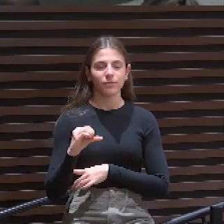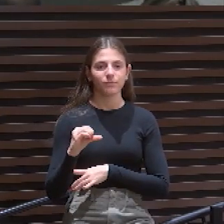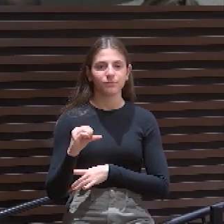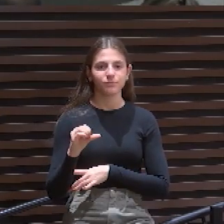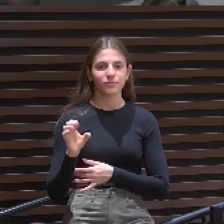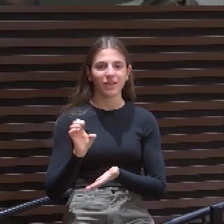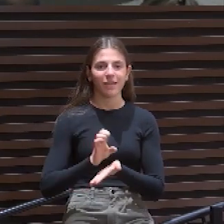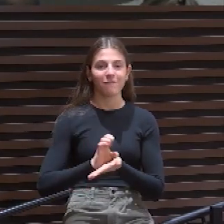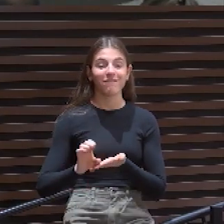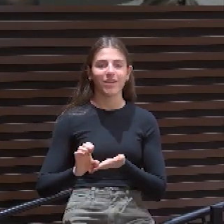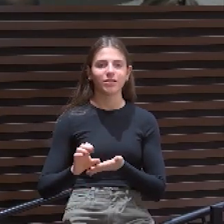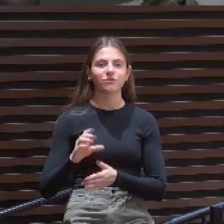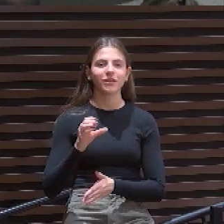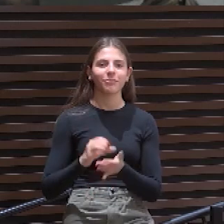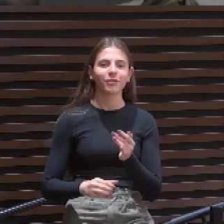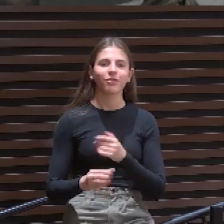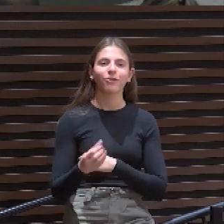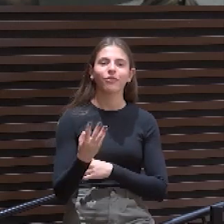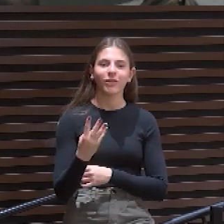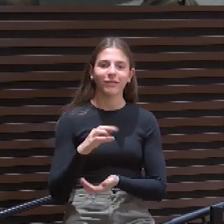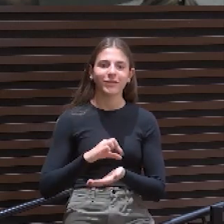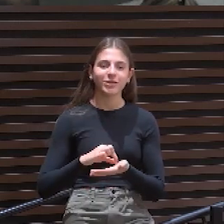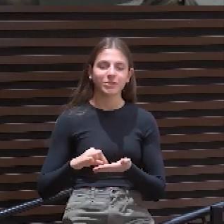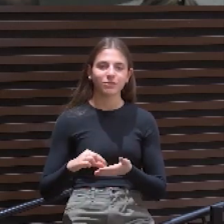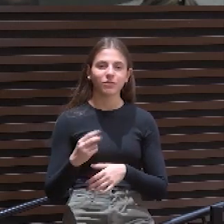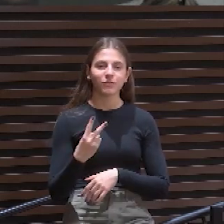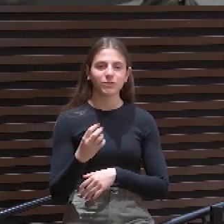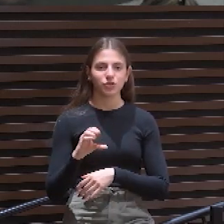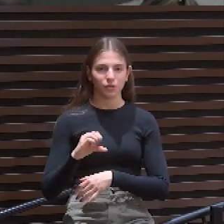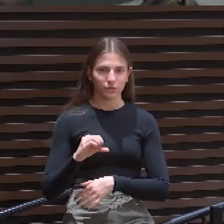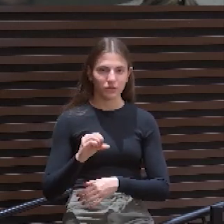Efésios 4, 29.